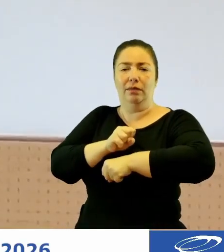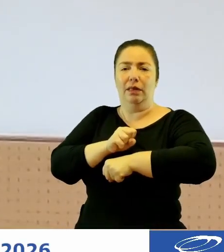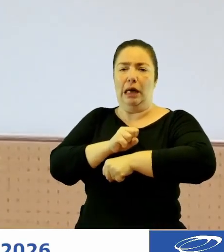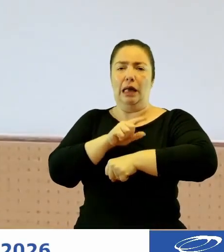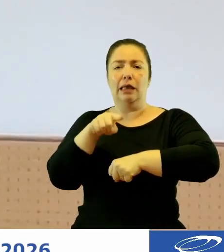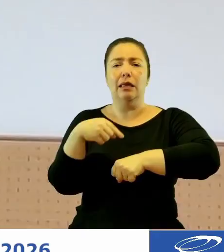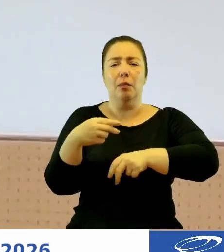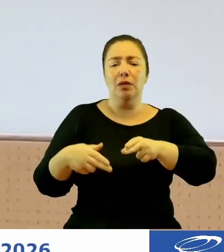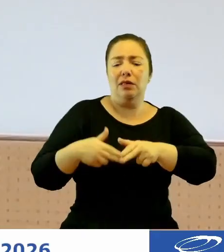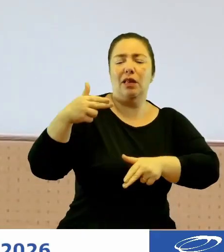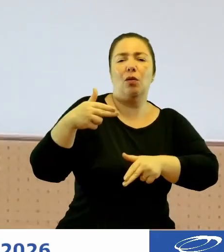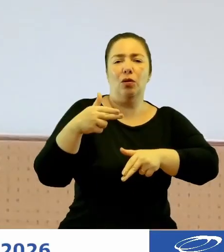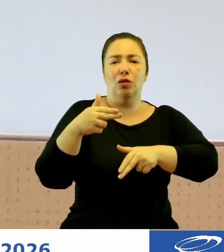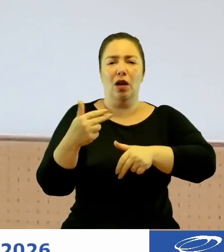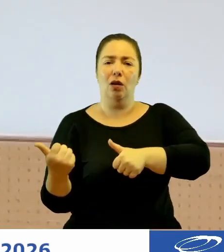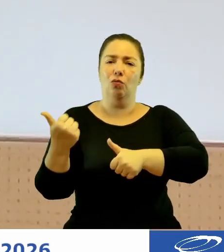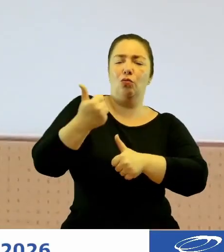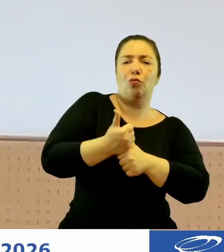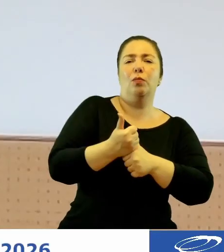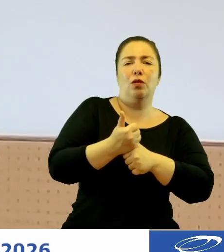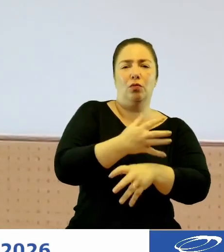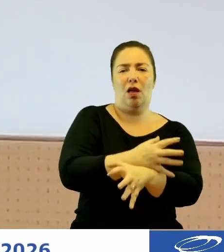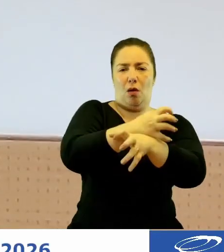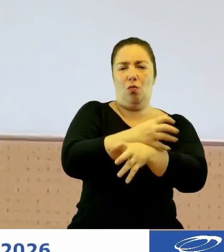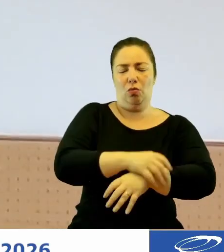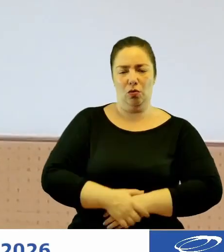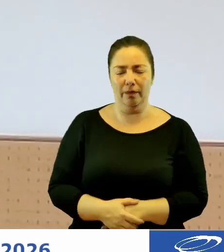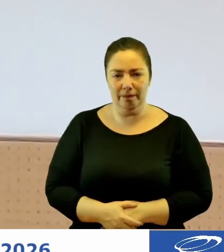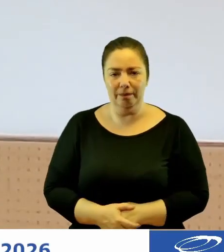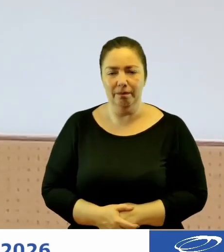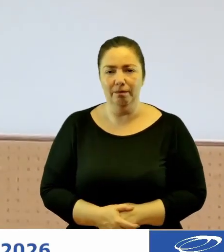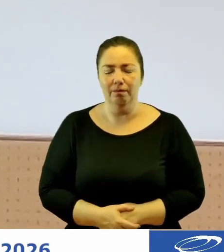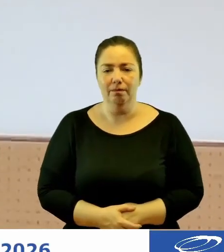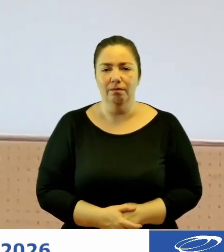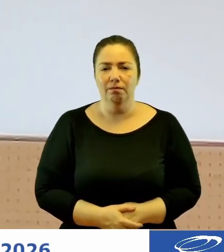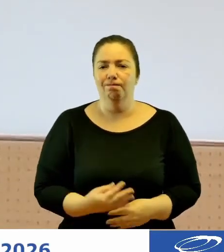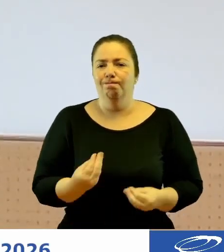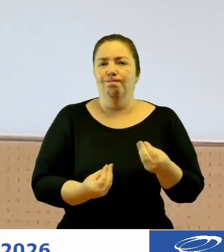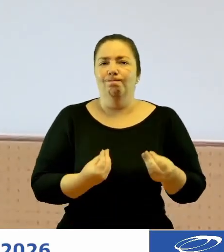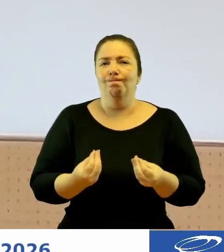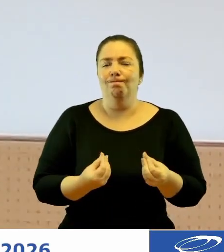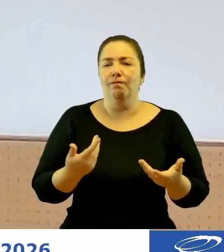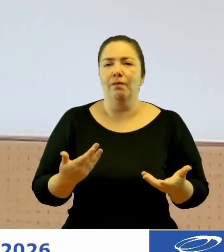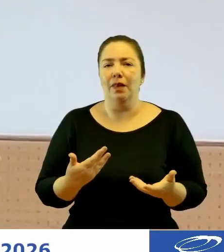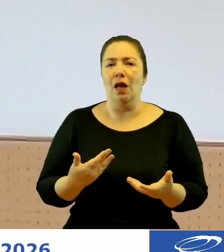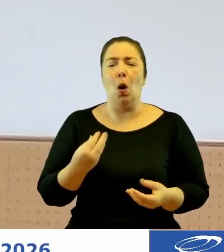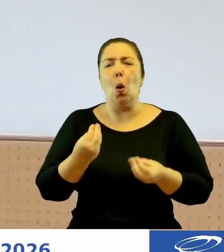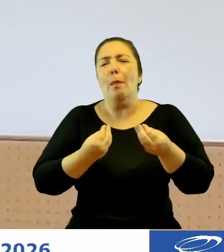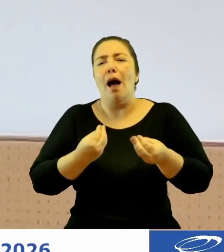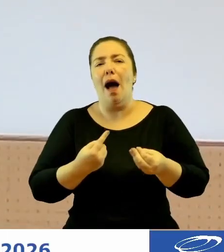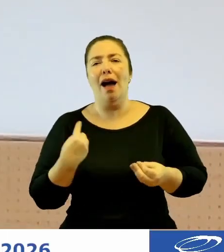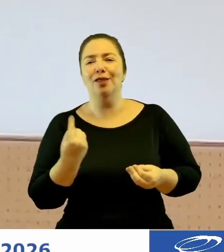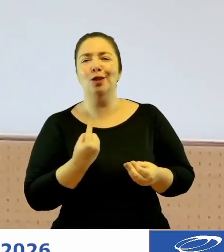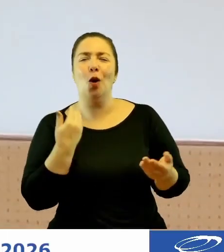todos nós nos colocarmos numa posição em que nós realmente fazemos o dia a dia a nossa arte